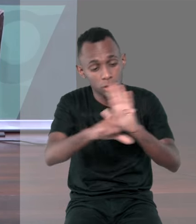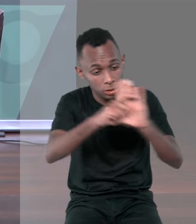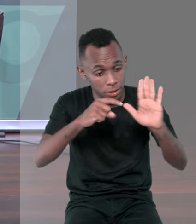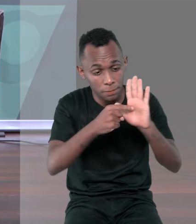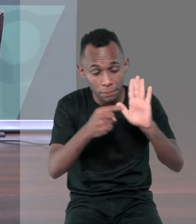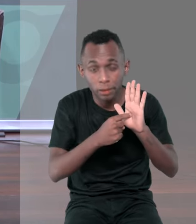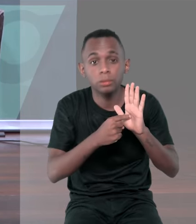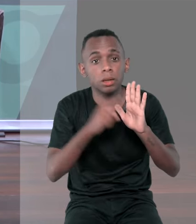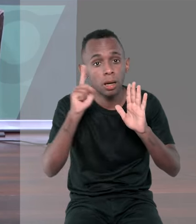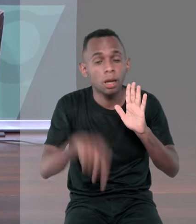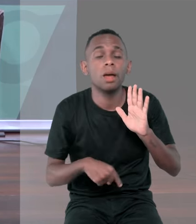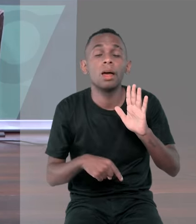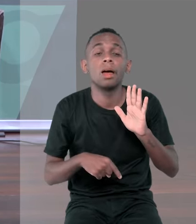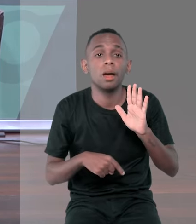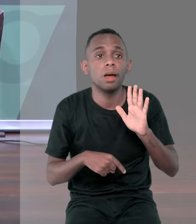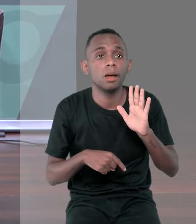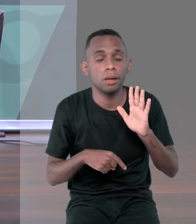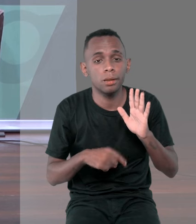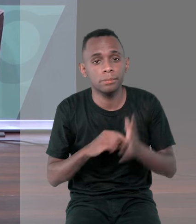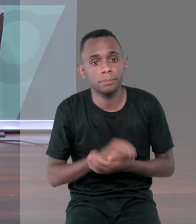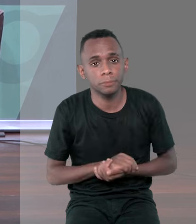é uma...